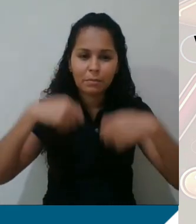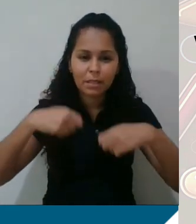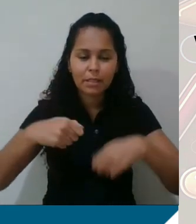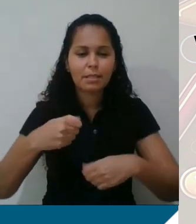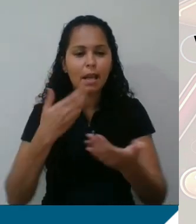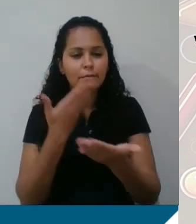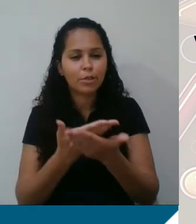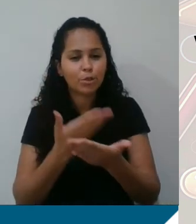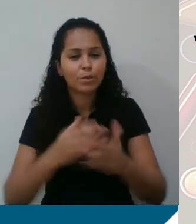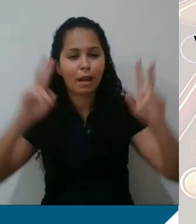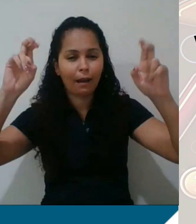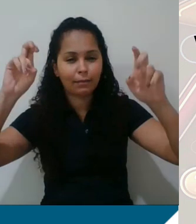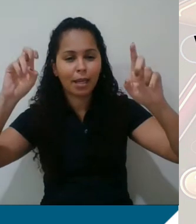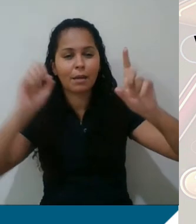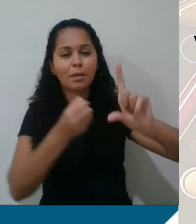precisar falar um pouco de